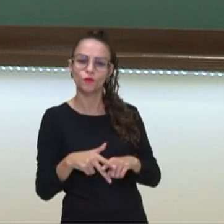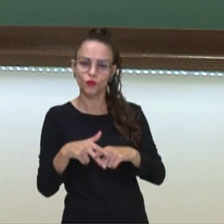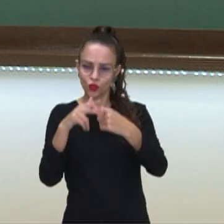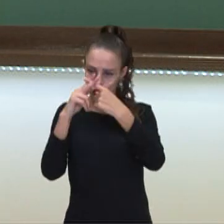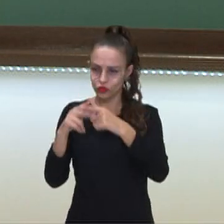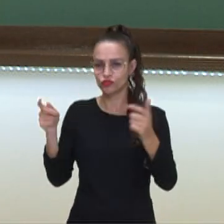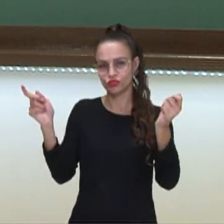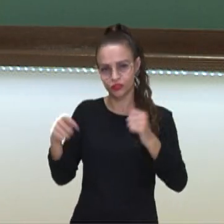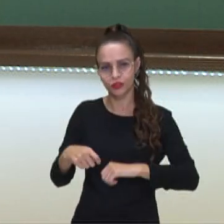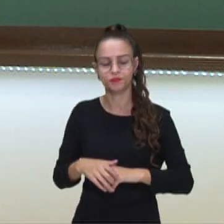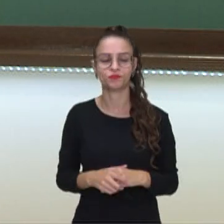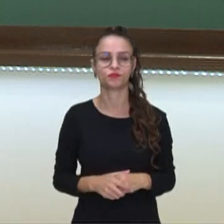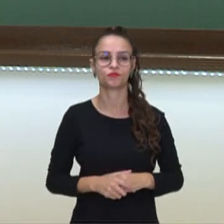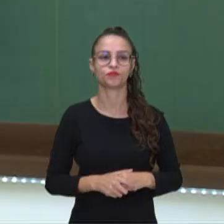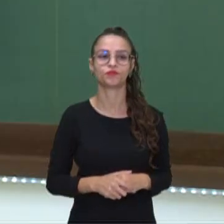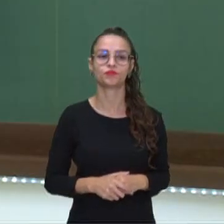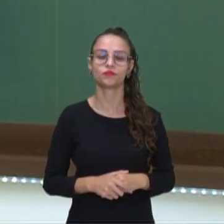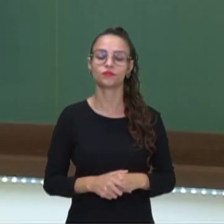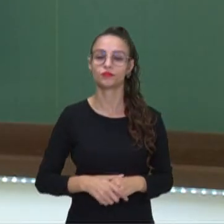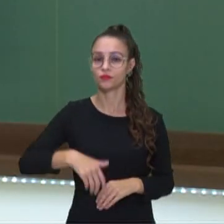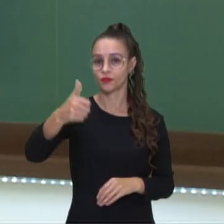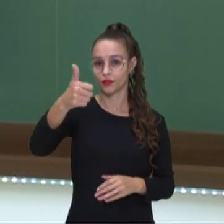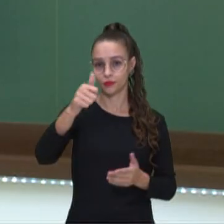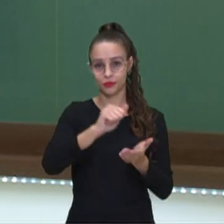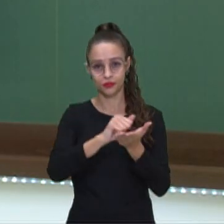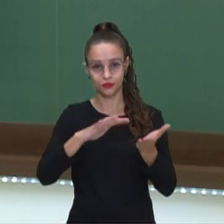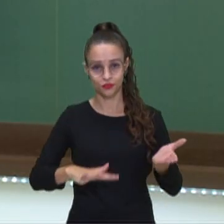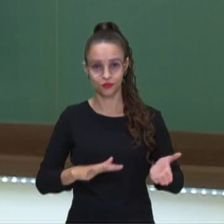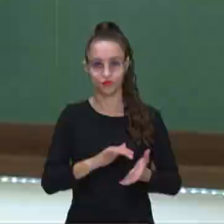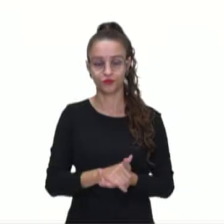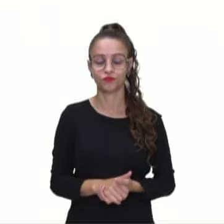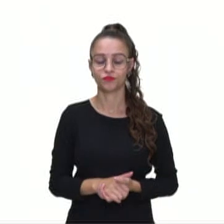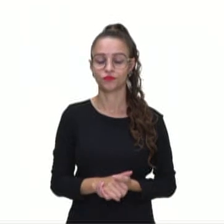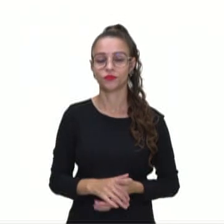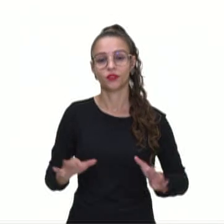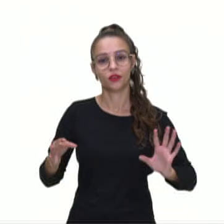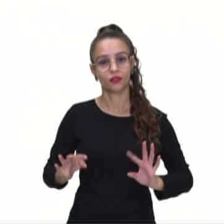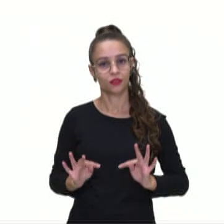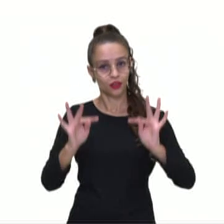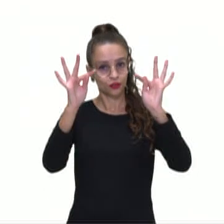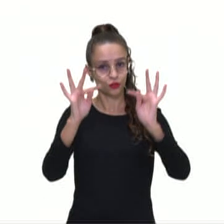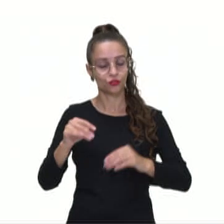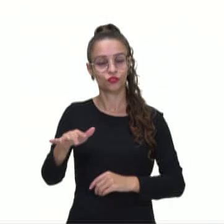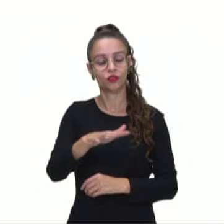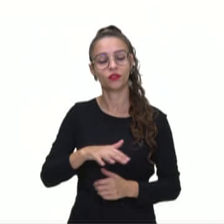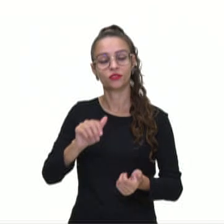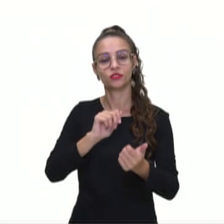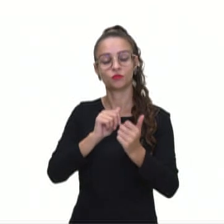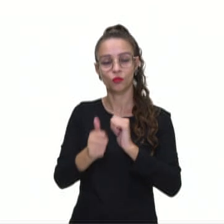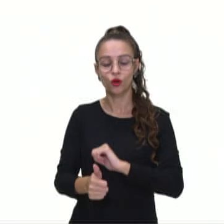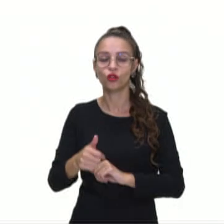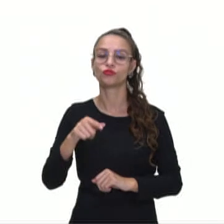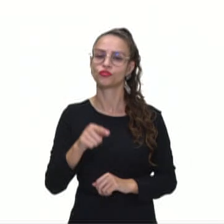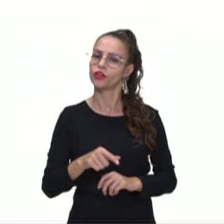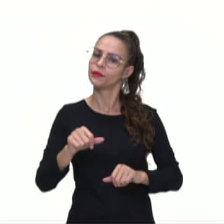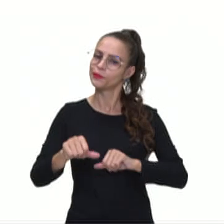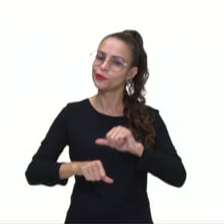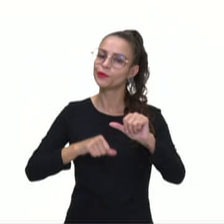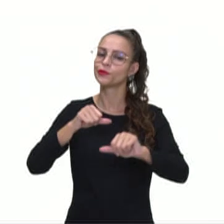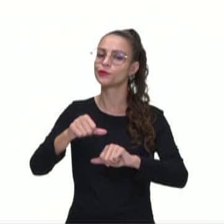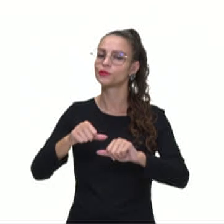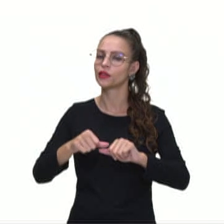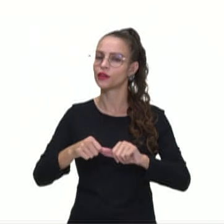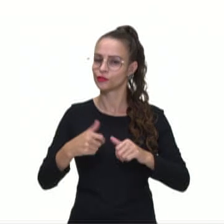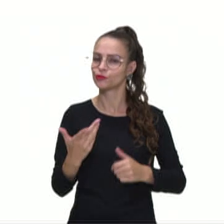movimento, tá? Primeiro exercício então. Tecnologia nos esportes de invasão está mudando a rotina